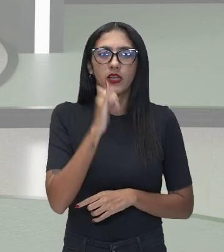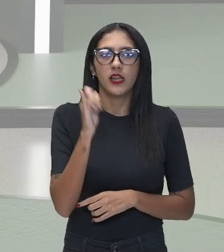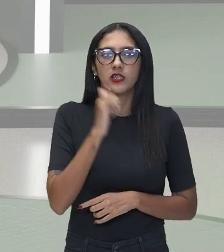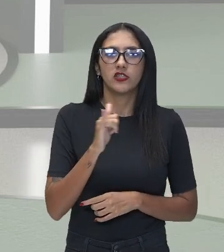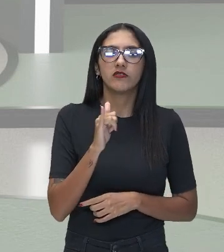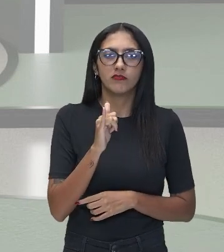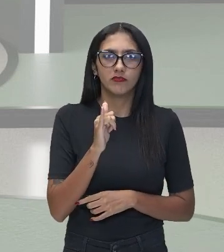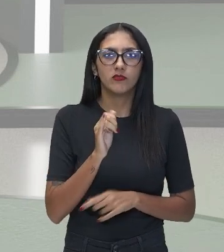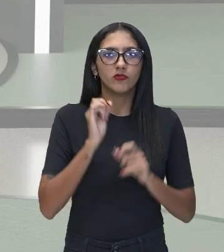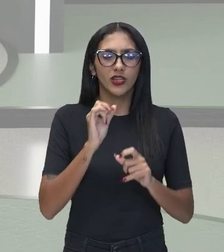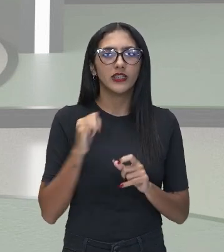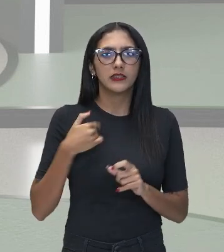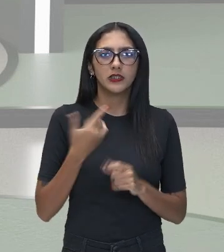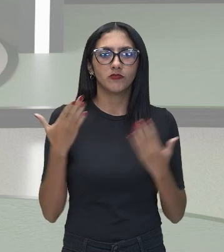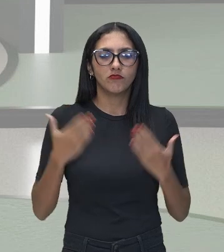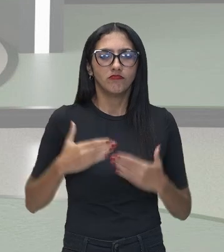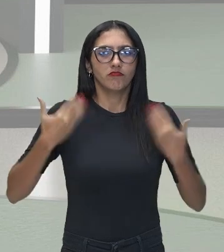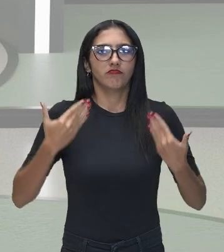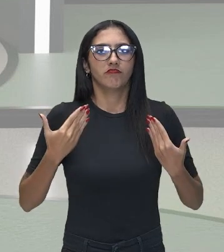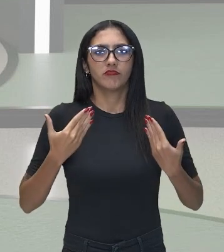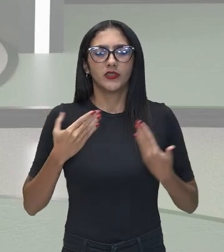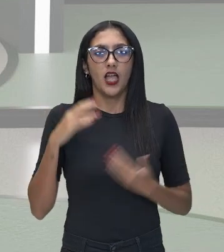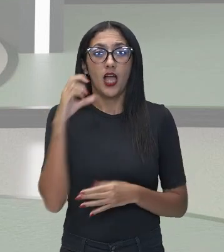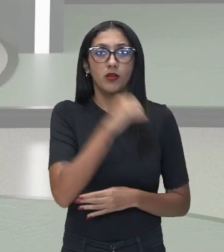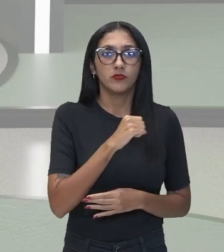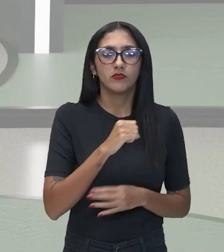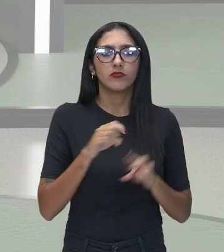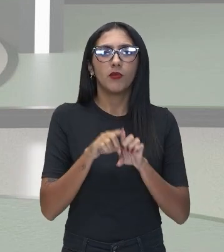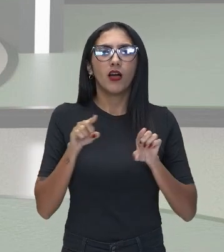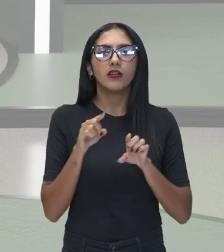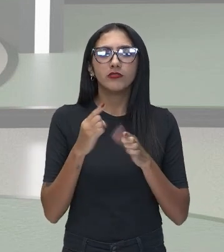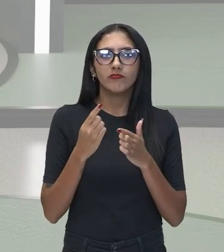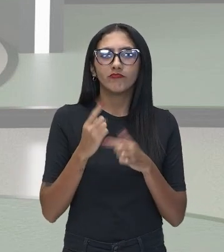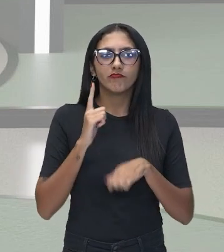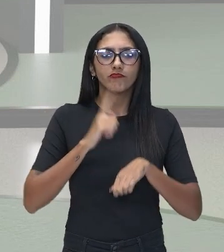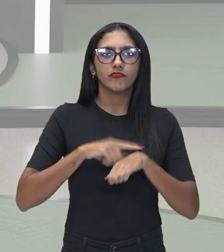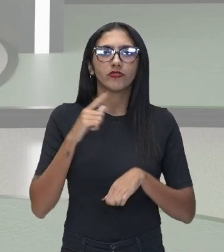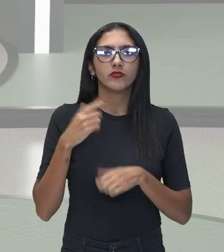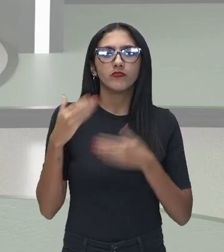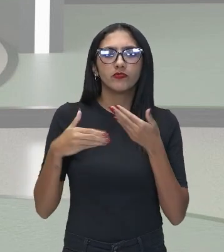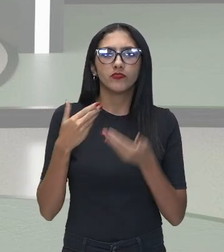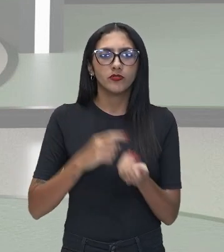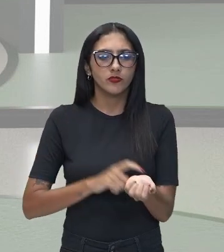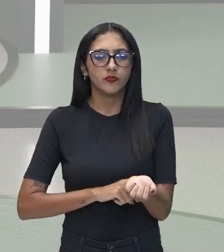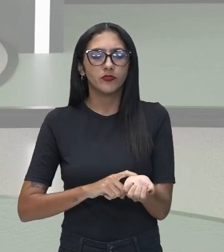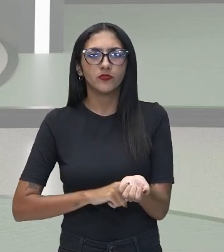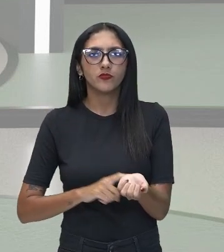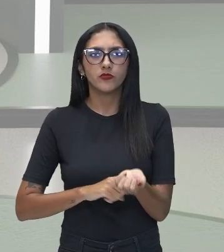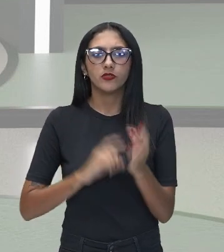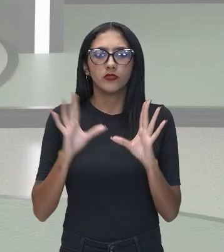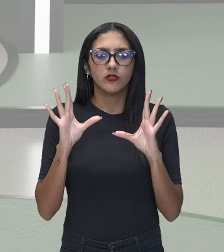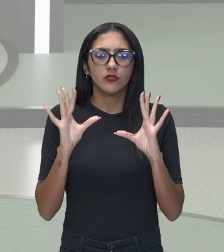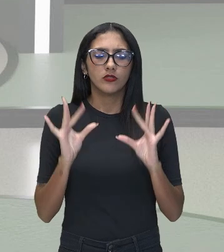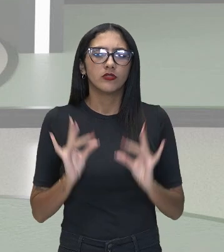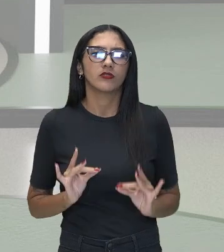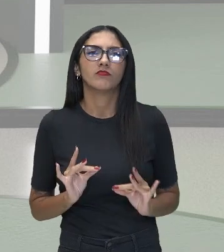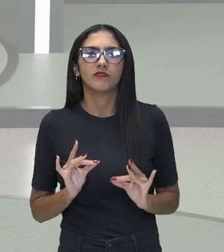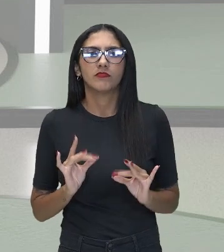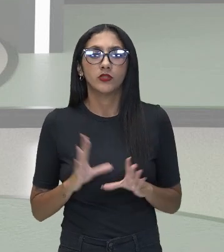você fica feliz, né, daquele pico de energia na corrente sanguínea, mas depois você está